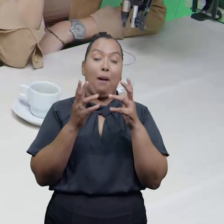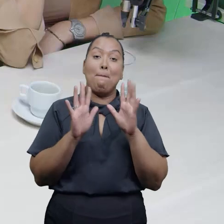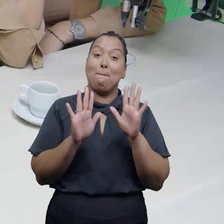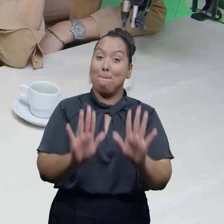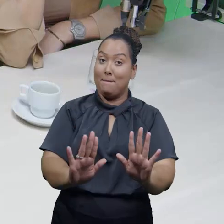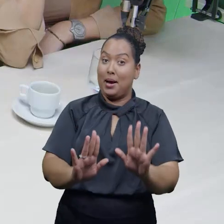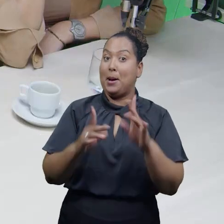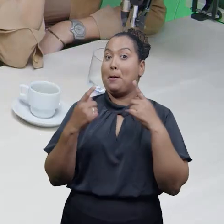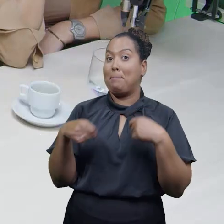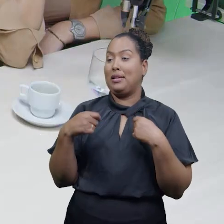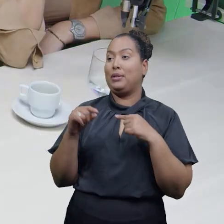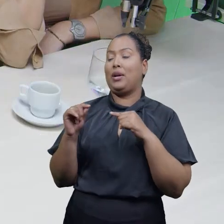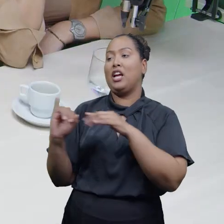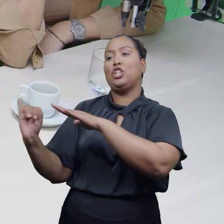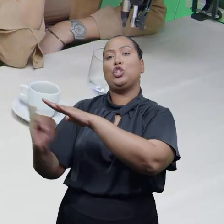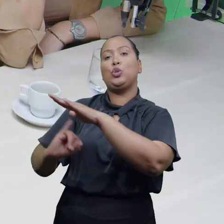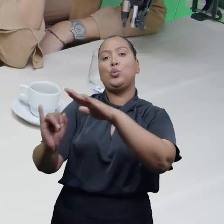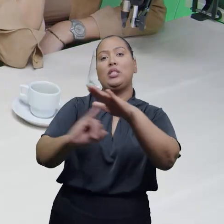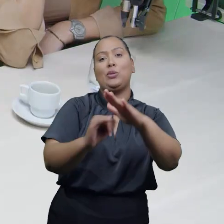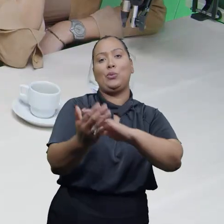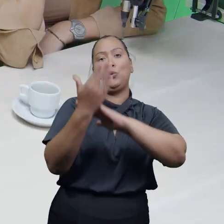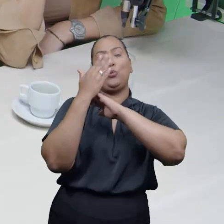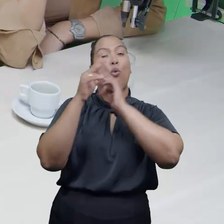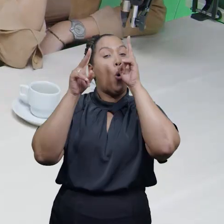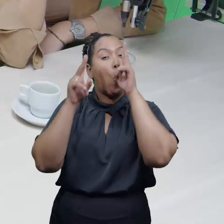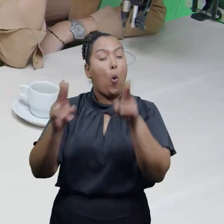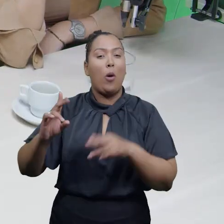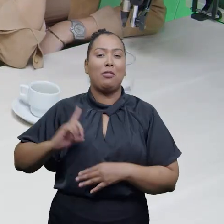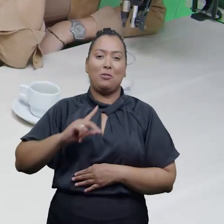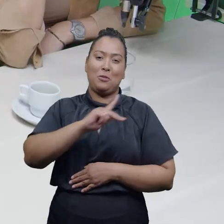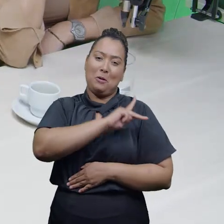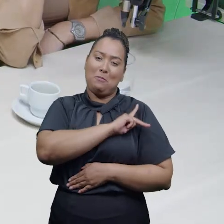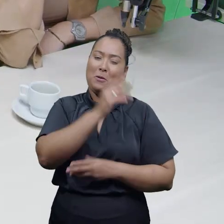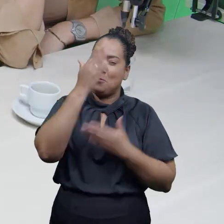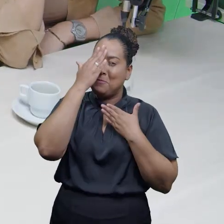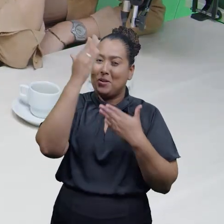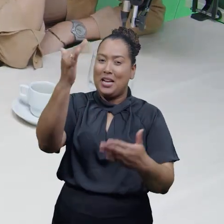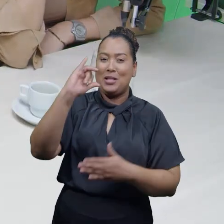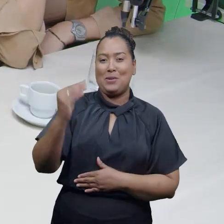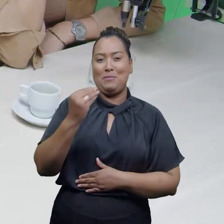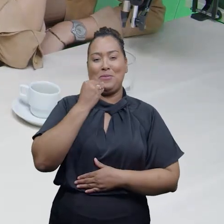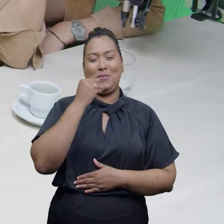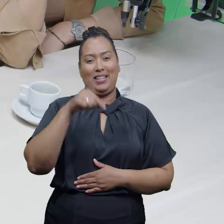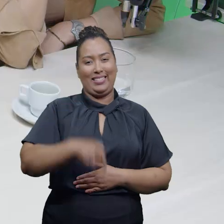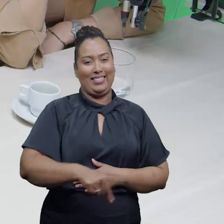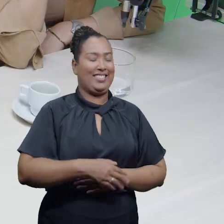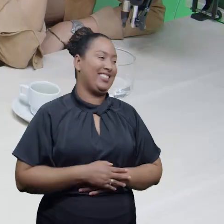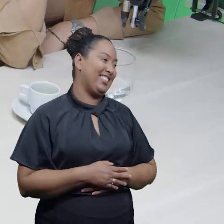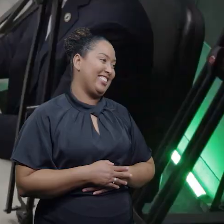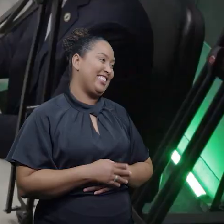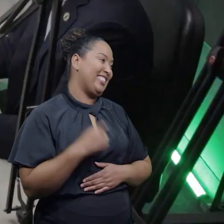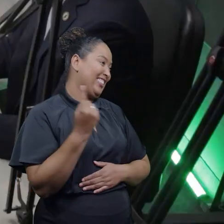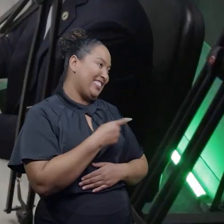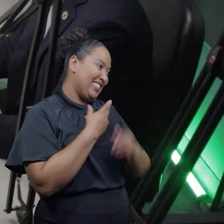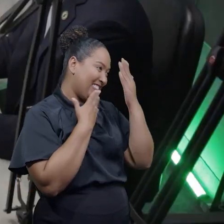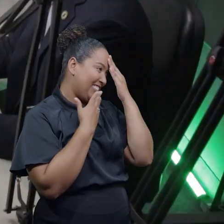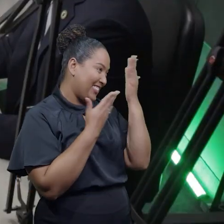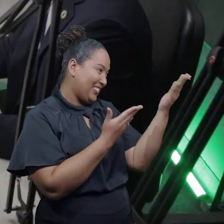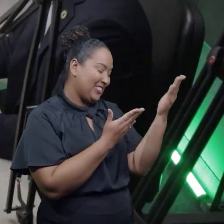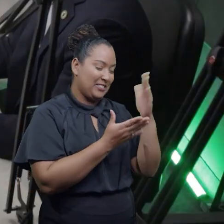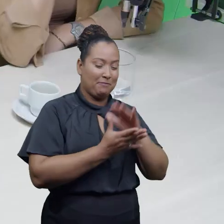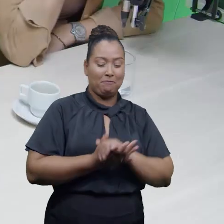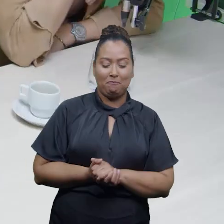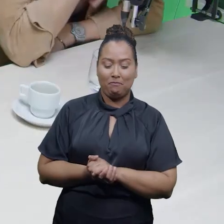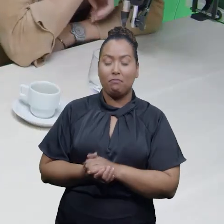para isso contamos sempre com instituições como a Defensoria Pública do Estado de Goiás. Então, muito obrigado pela oportunidade. A gente que